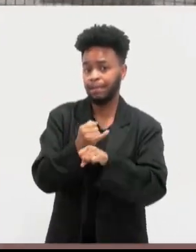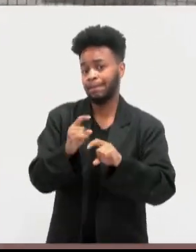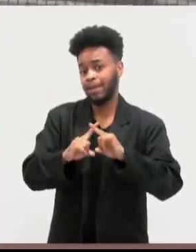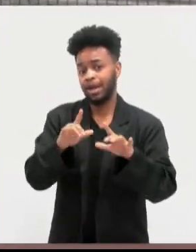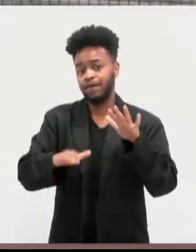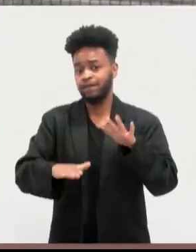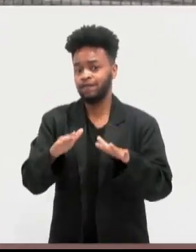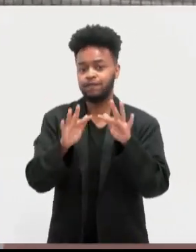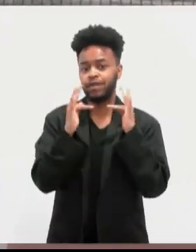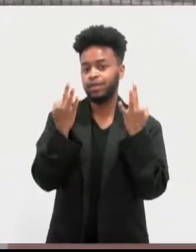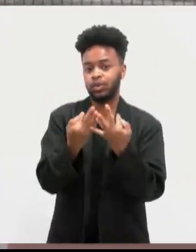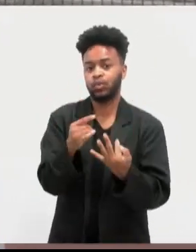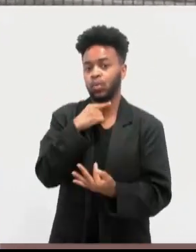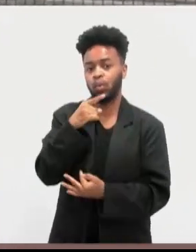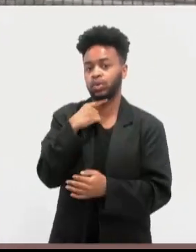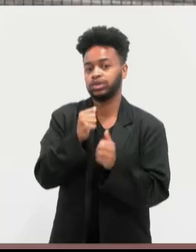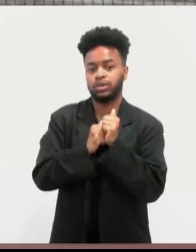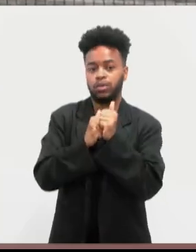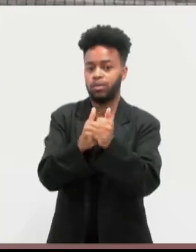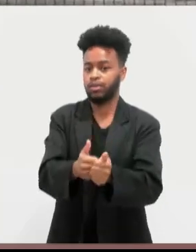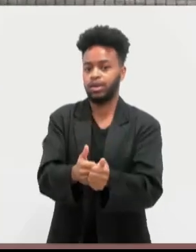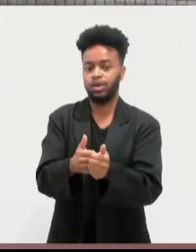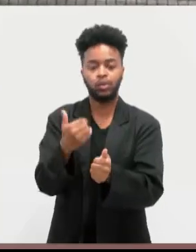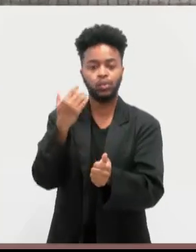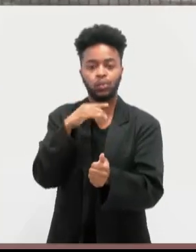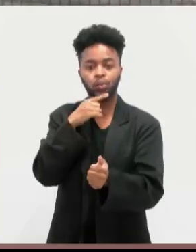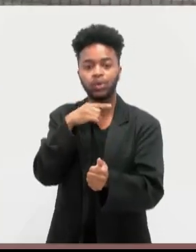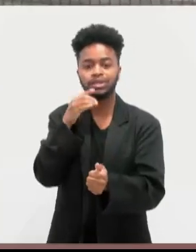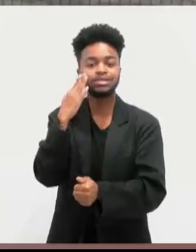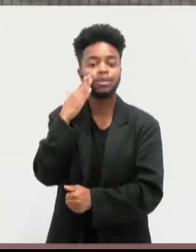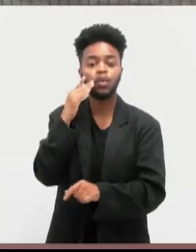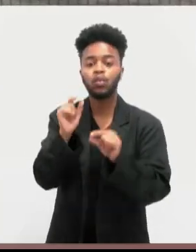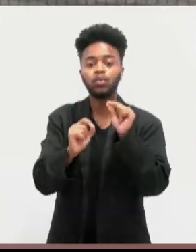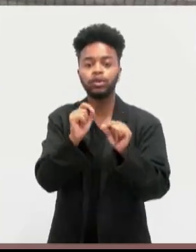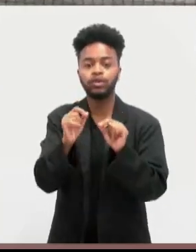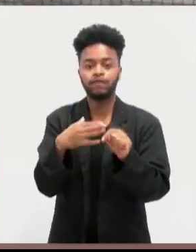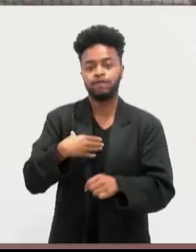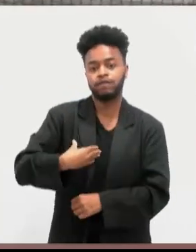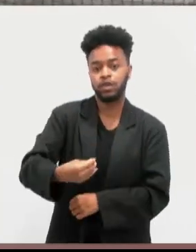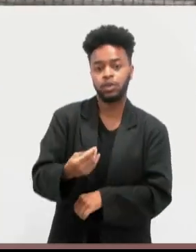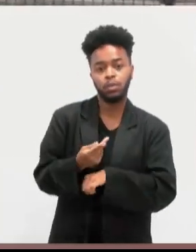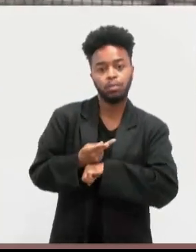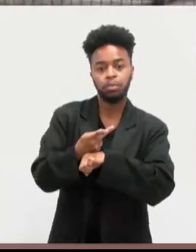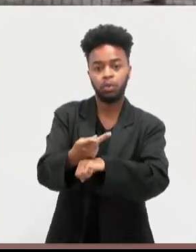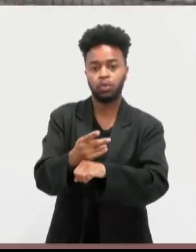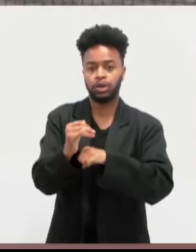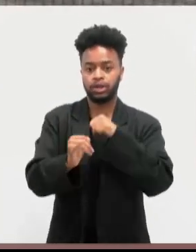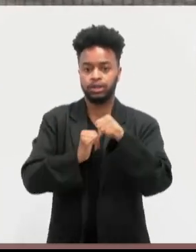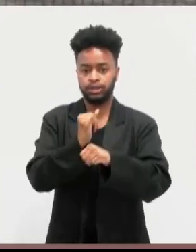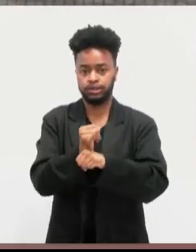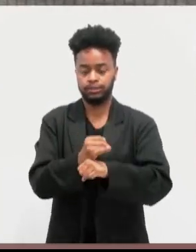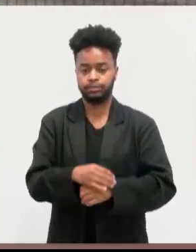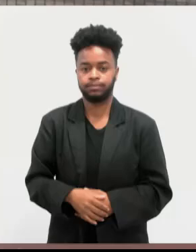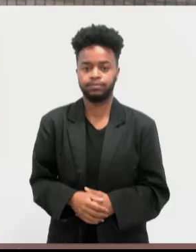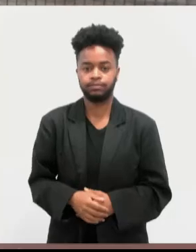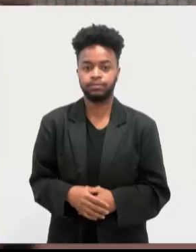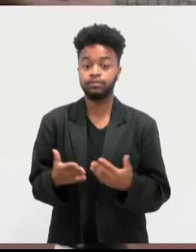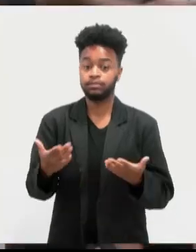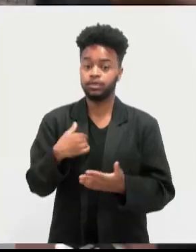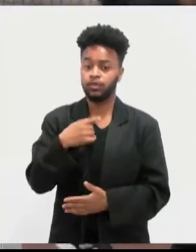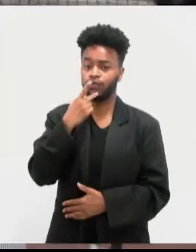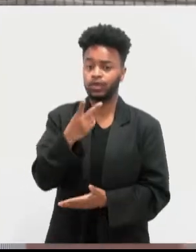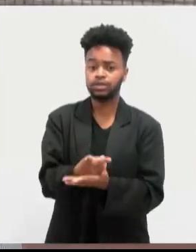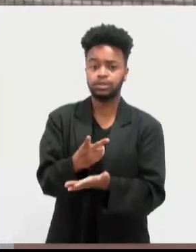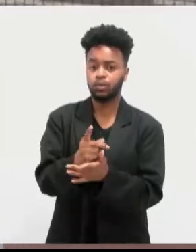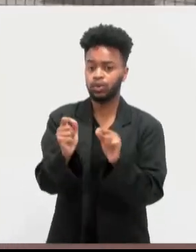conseguem acompanhar os seus filhos no que eles estão navegando, buscando na internet. Eu costumo dizer que